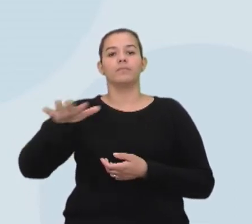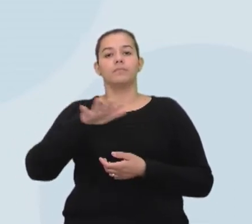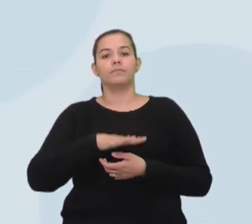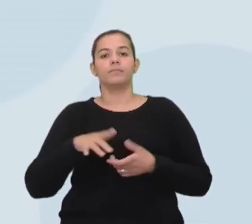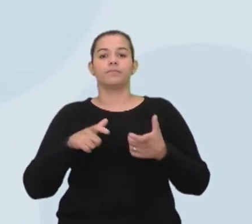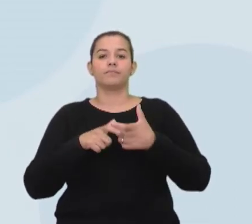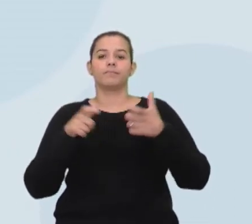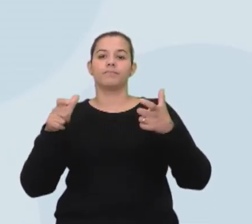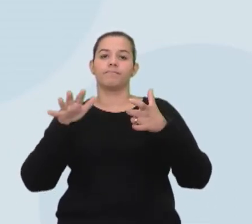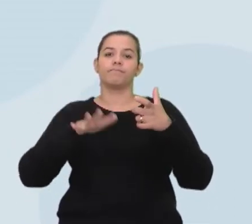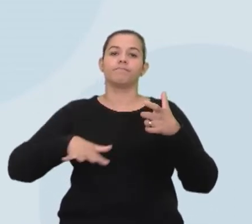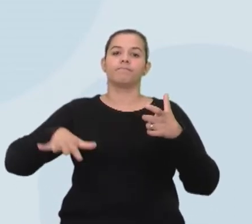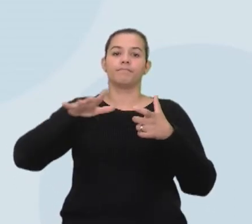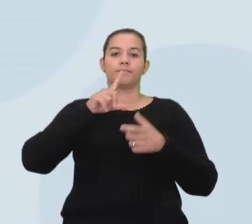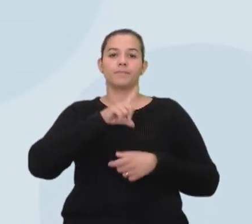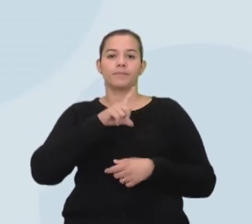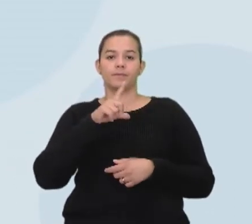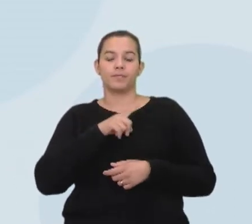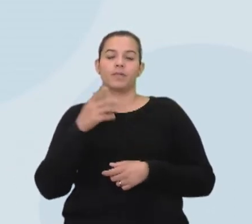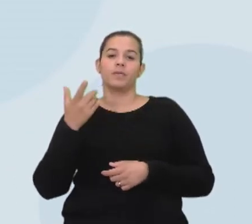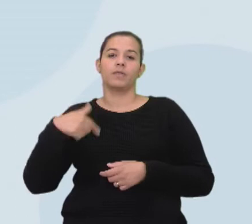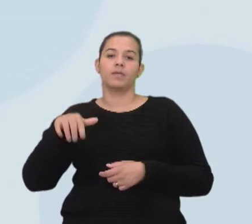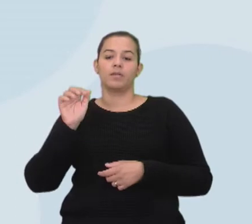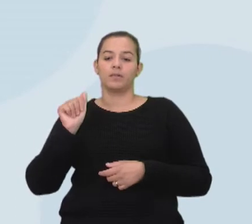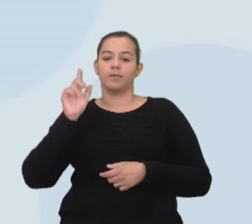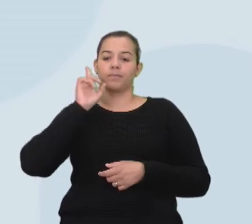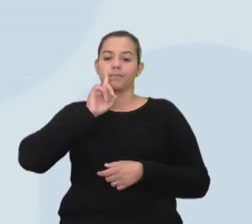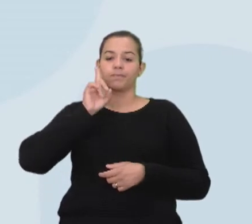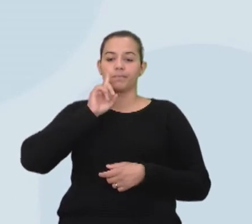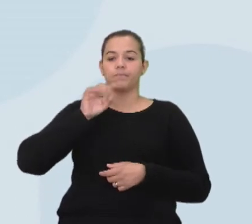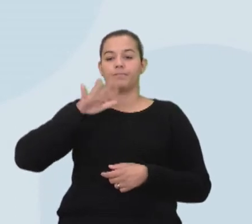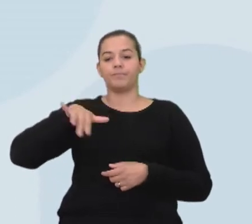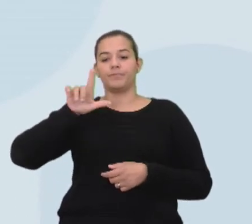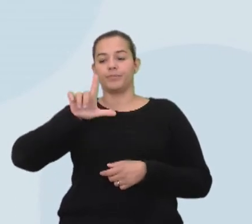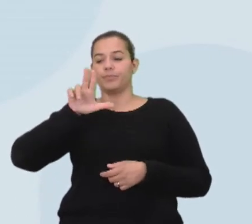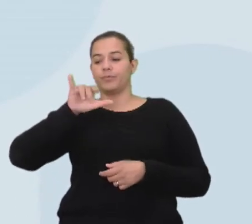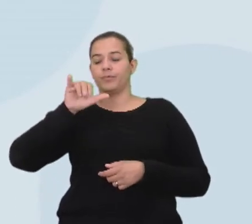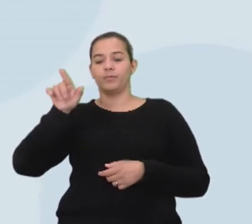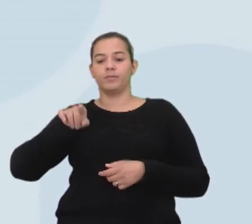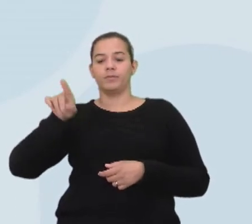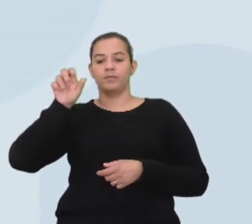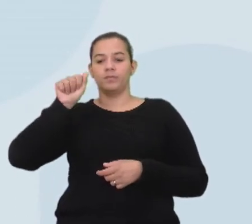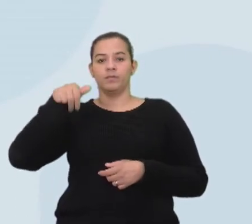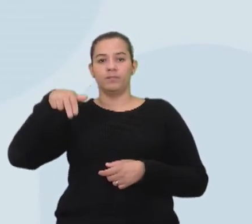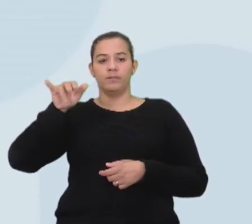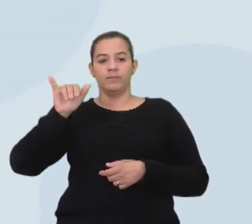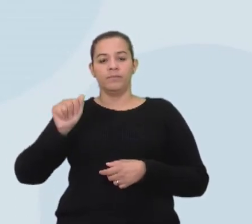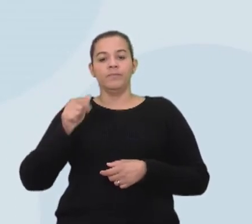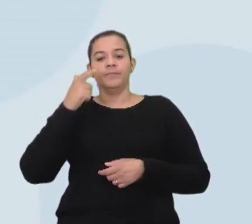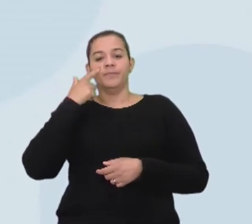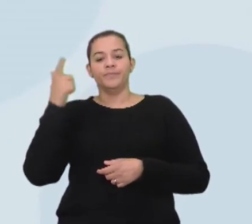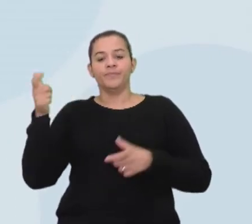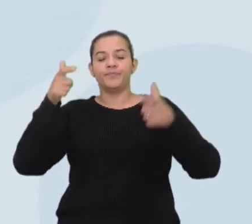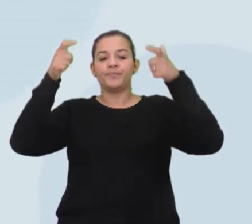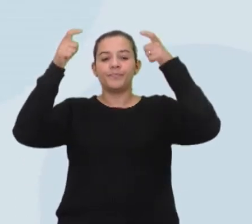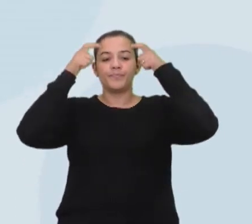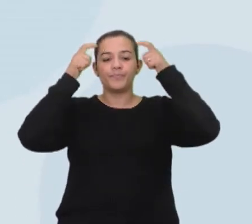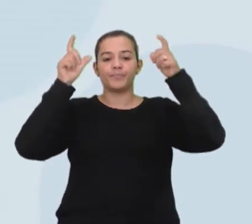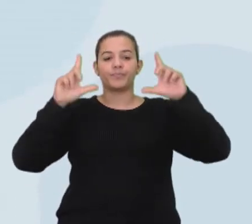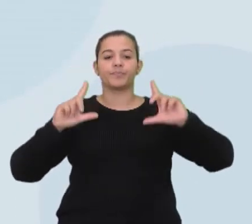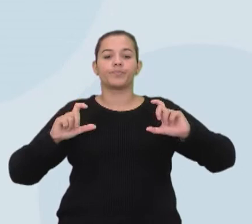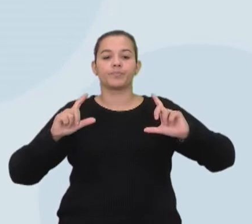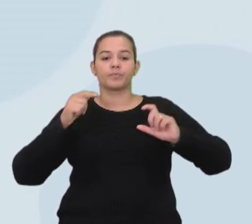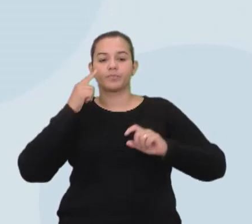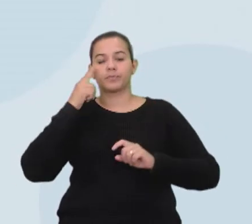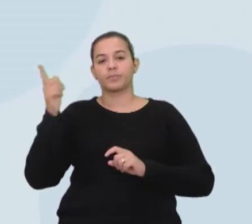grande território francês na América, que era a Lusiânia, né? Que foi inclusive batizado dessa forma em homenagem ao rei